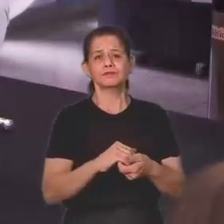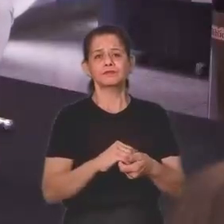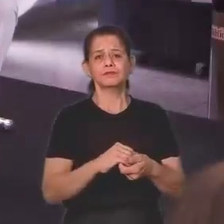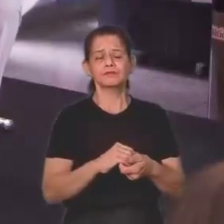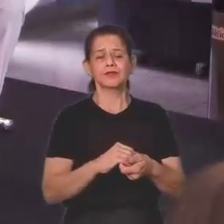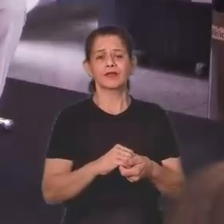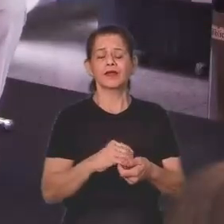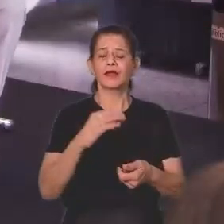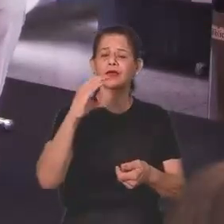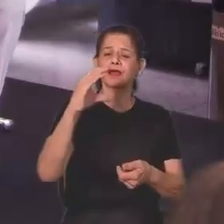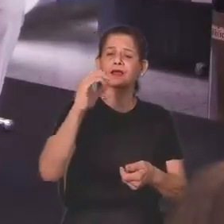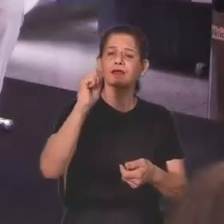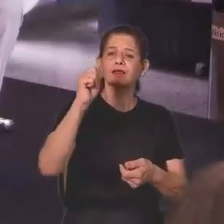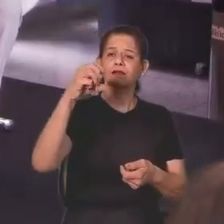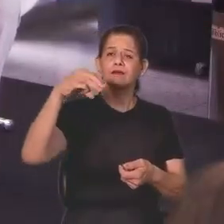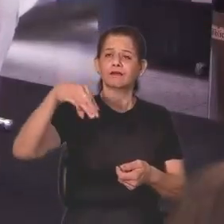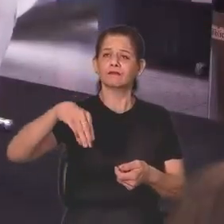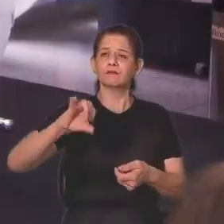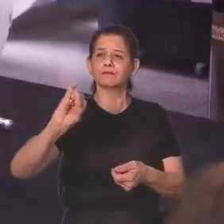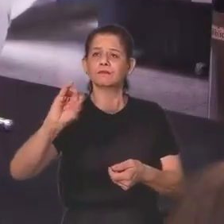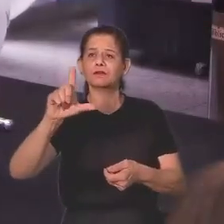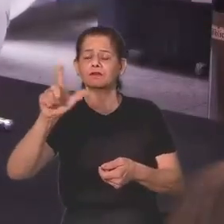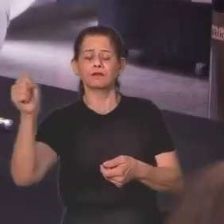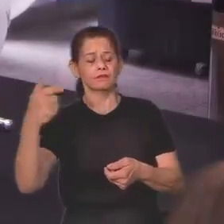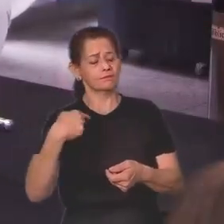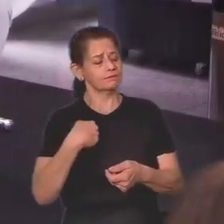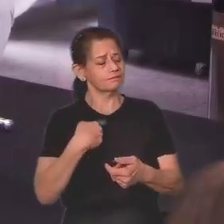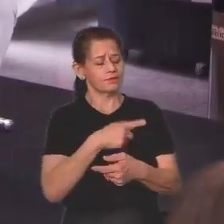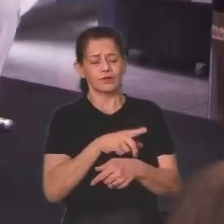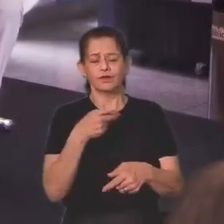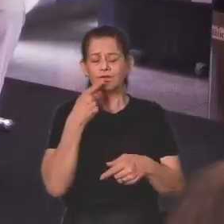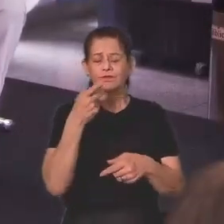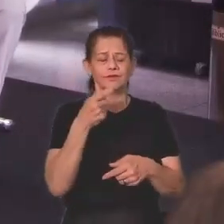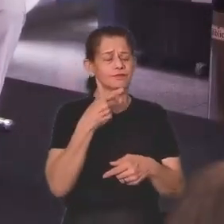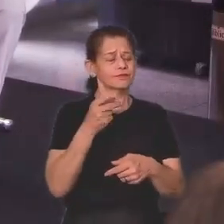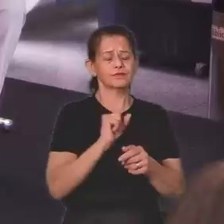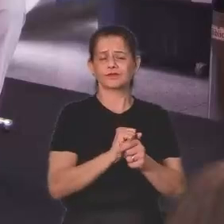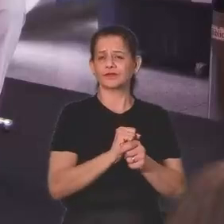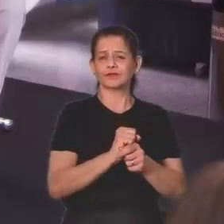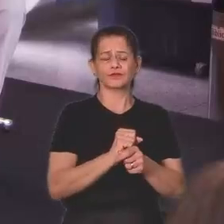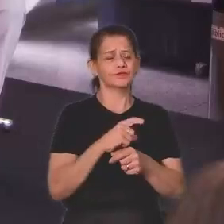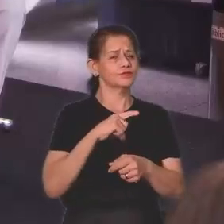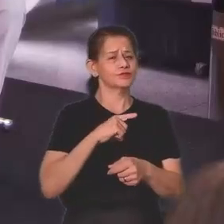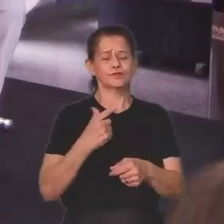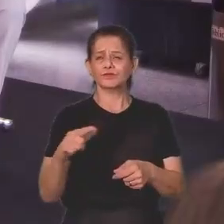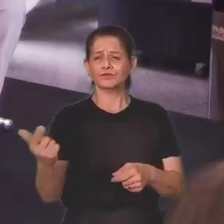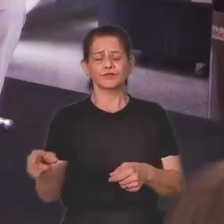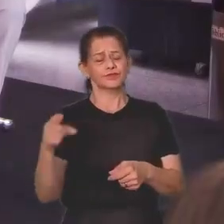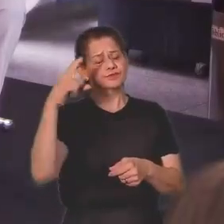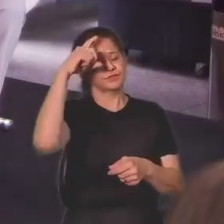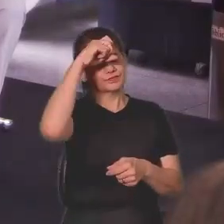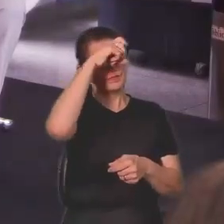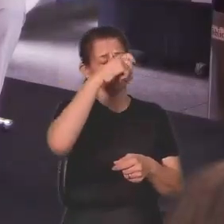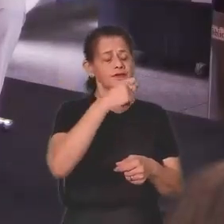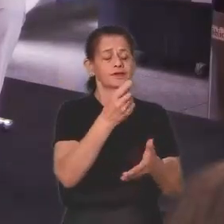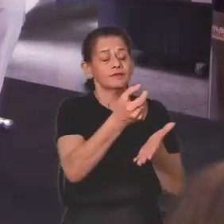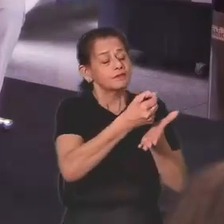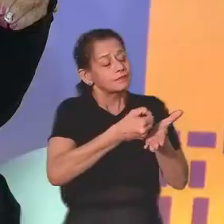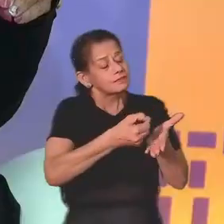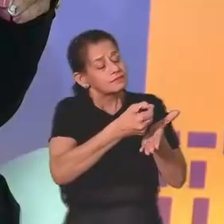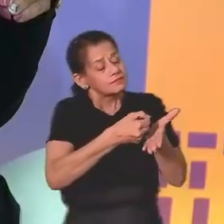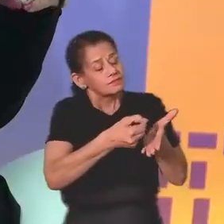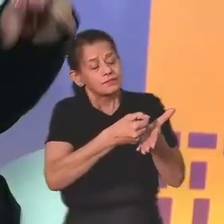Ô Camila, eu vou falar uma coisa. Eu não tive dificuldade porque eu